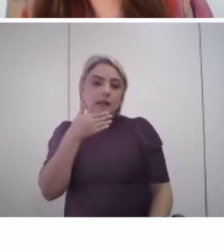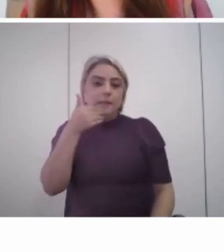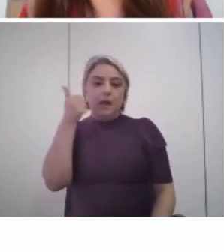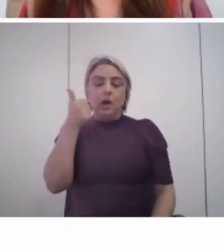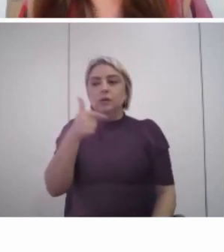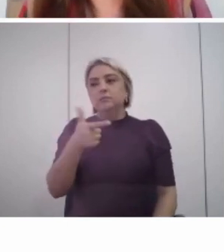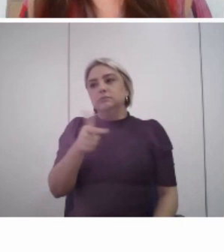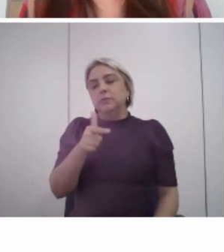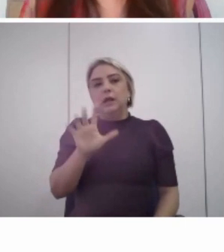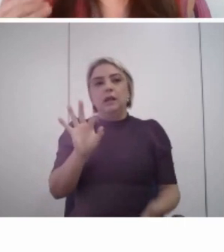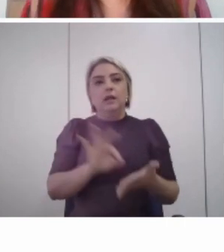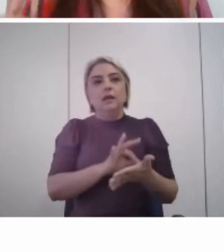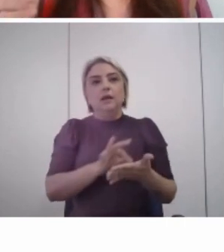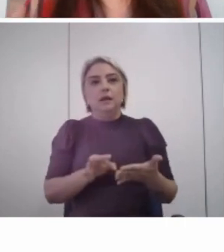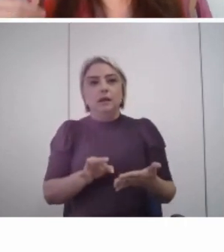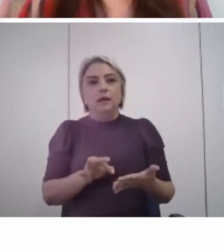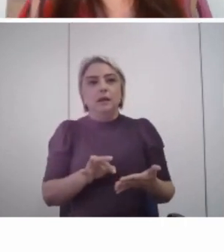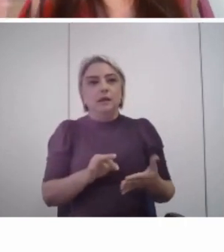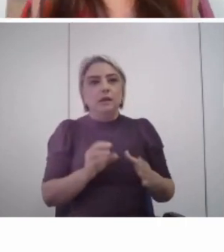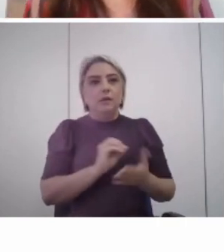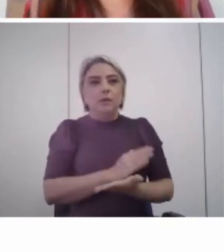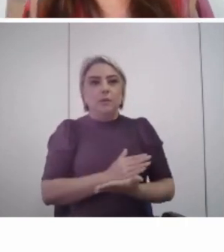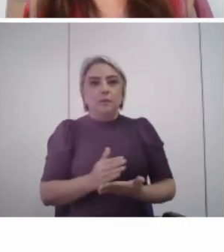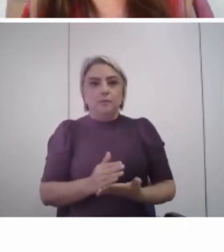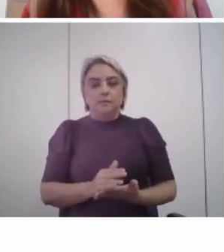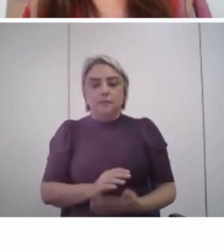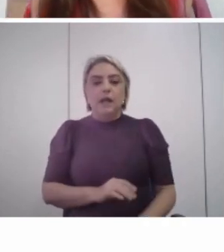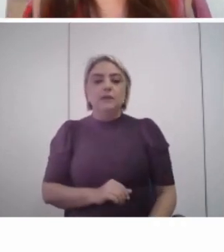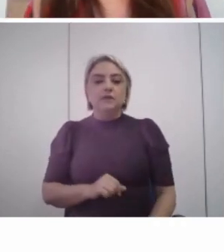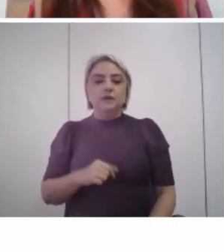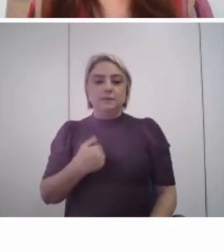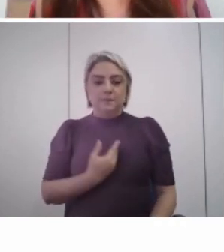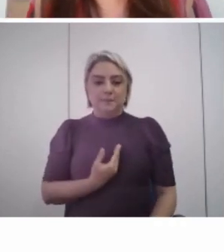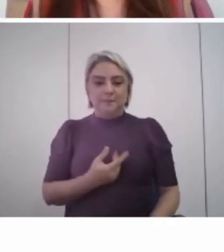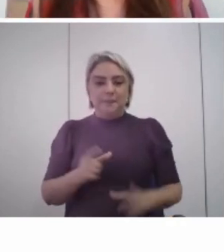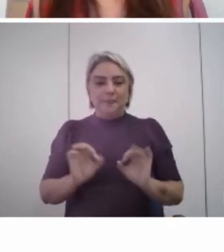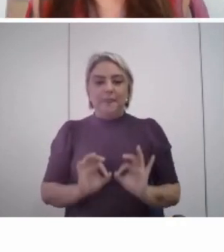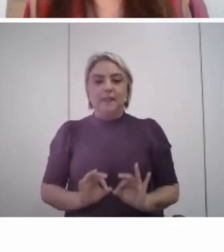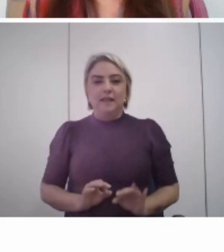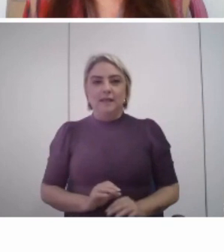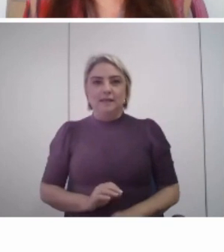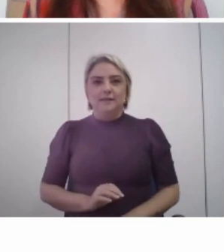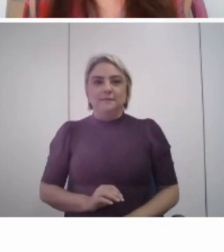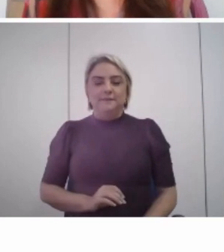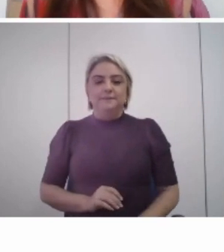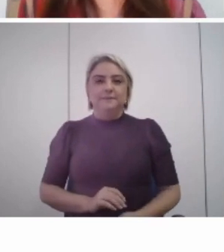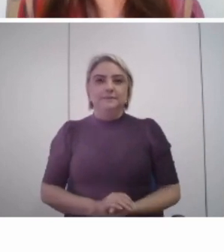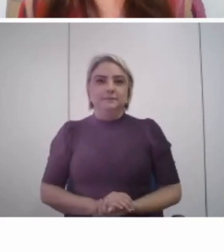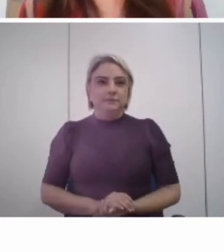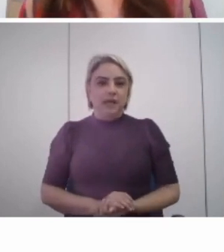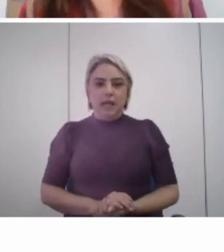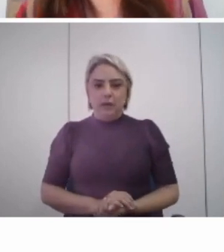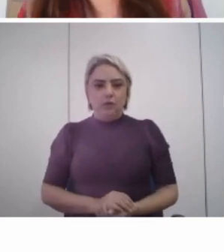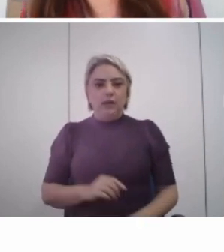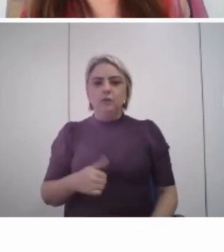nada assinalado para que a empresa sempre se lembre de marcar cada campo e não deixe passar nada errado. Porque, como a gente disse,